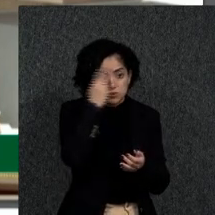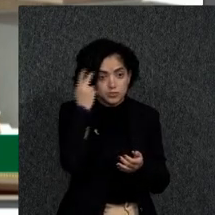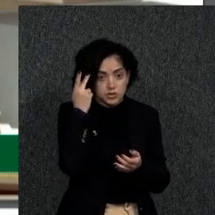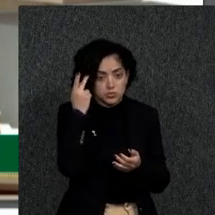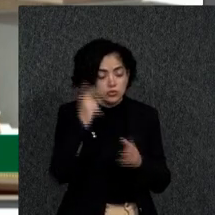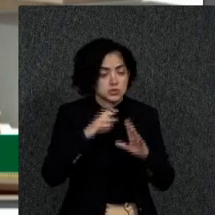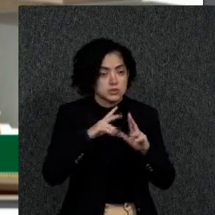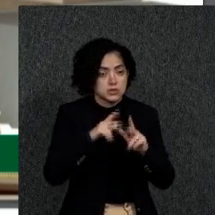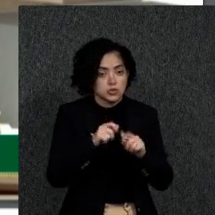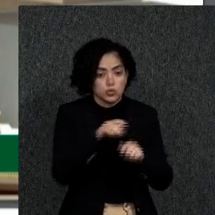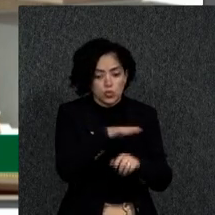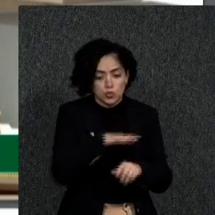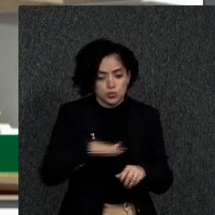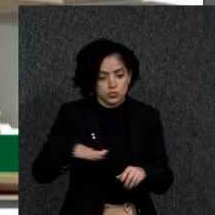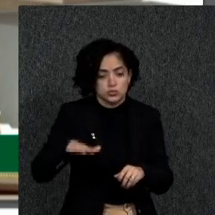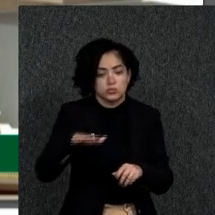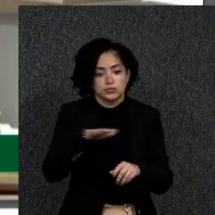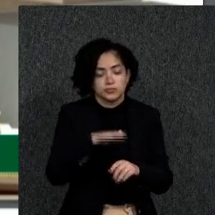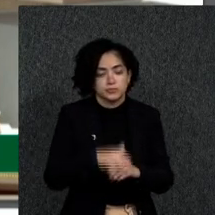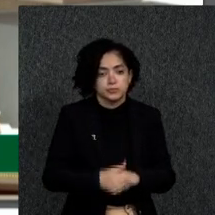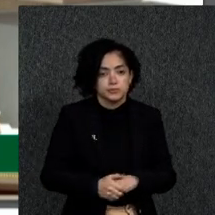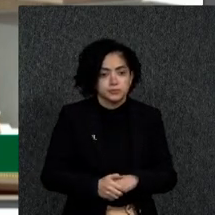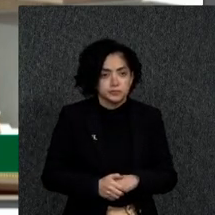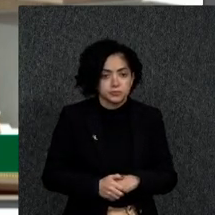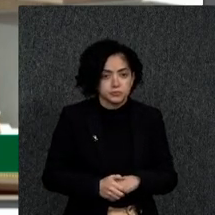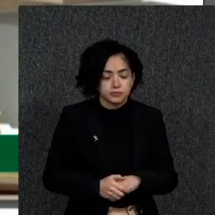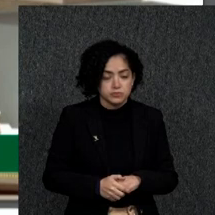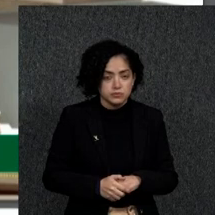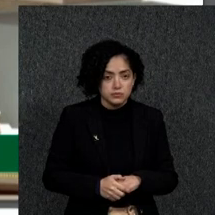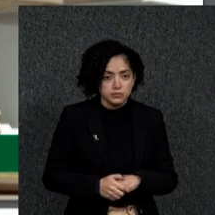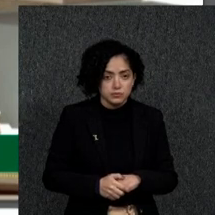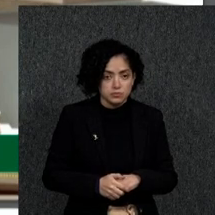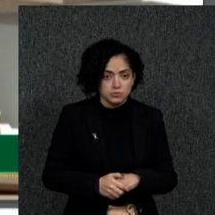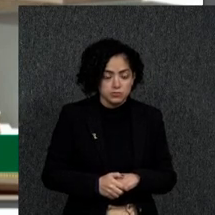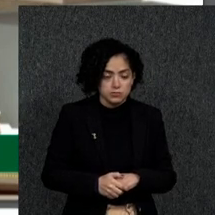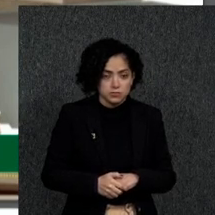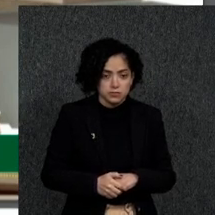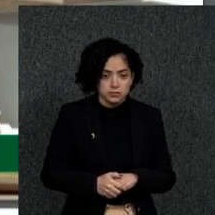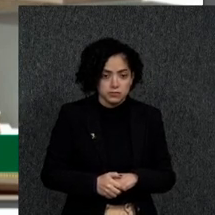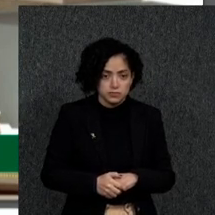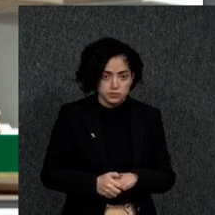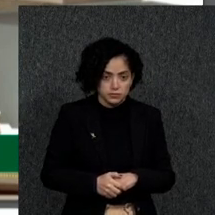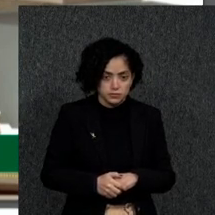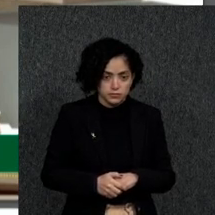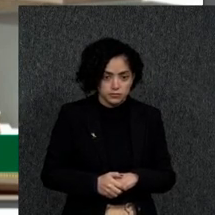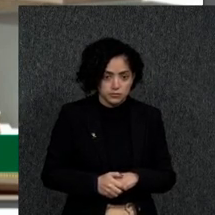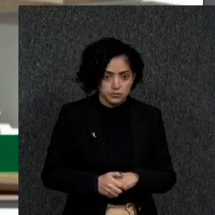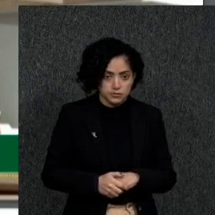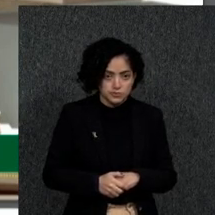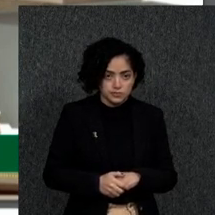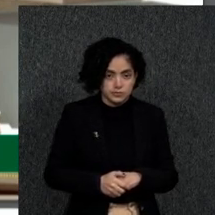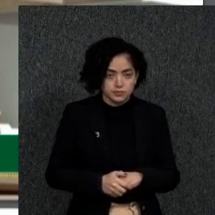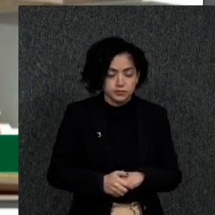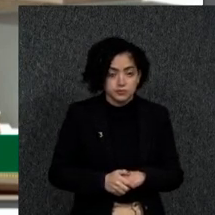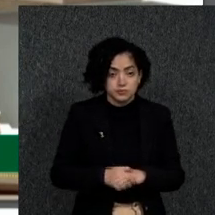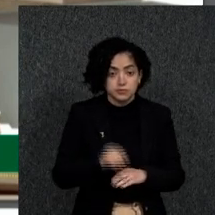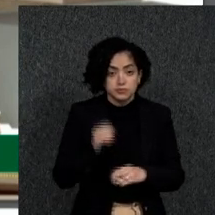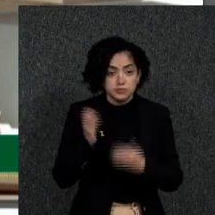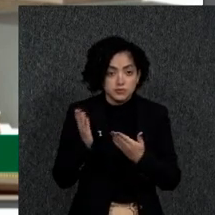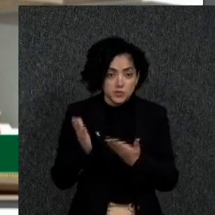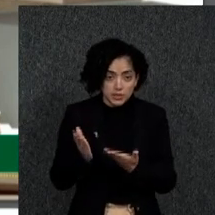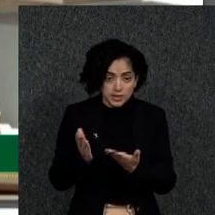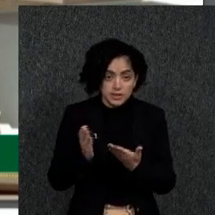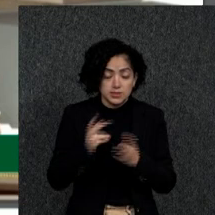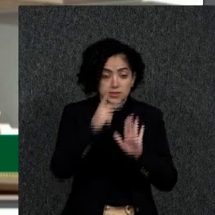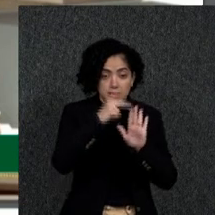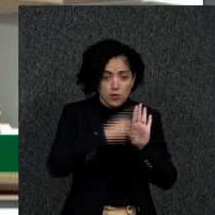receber 30 novos leitos de psiquiatria, sendo destes 5 leitos de psiquiatria infantil, algo que não